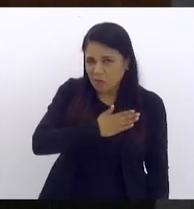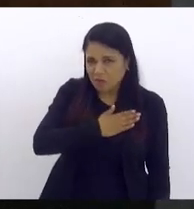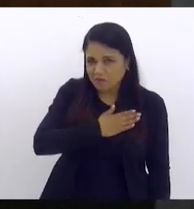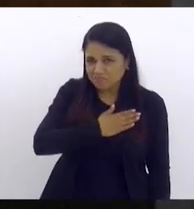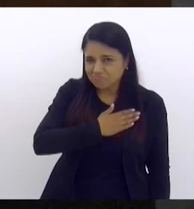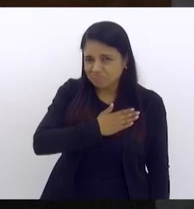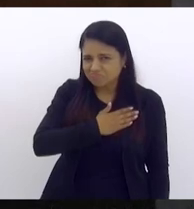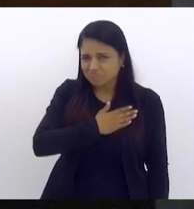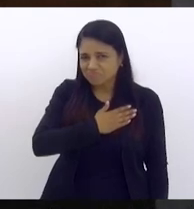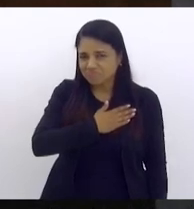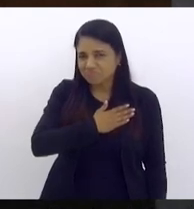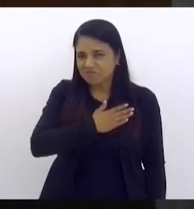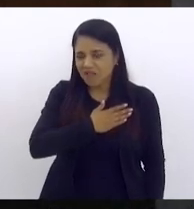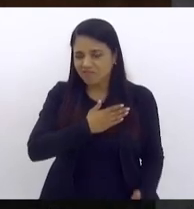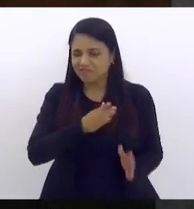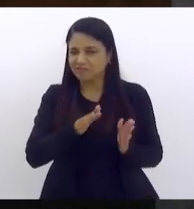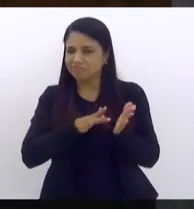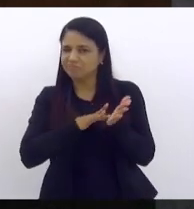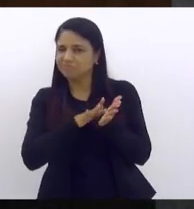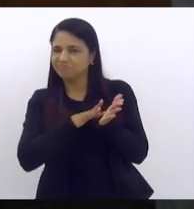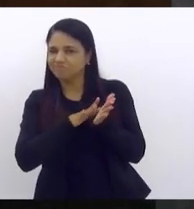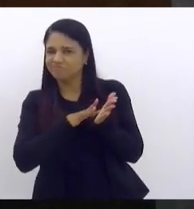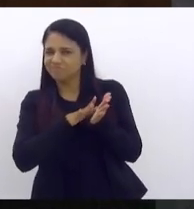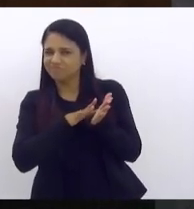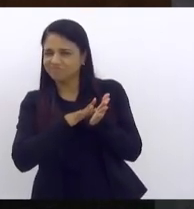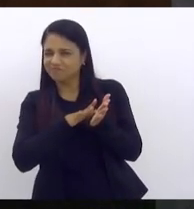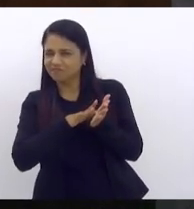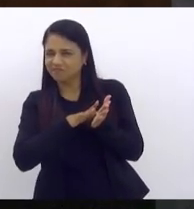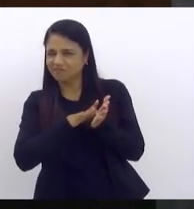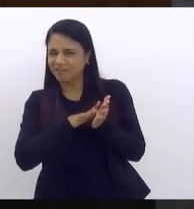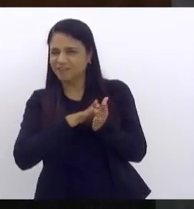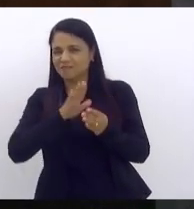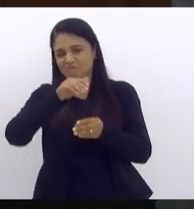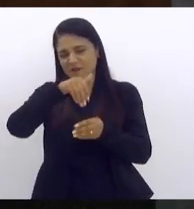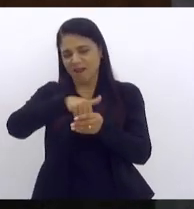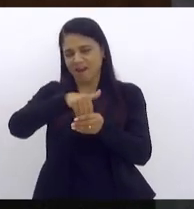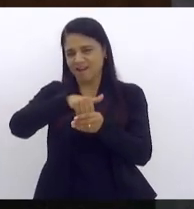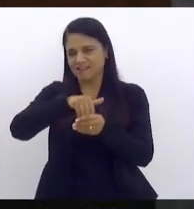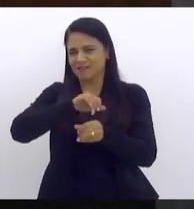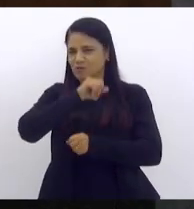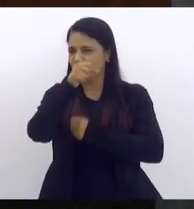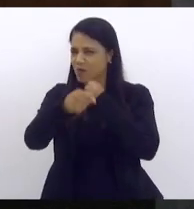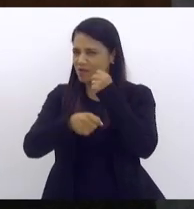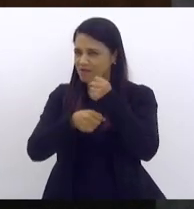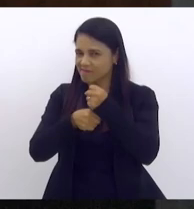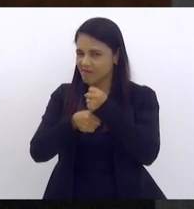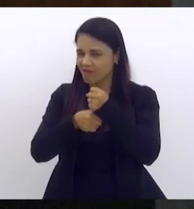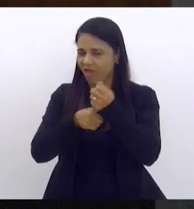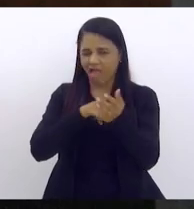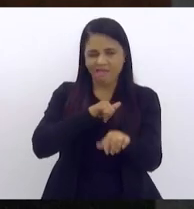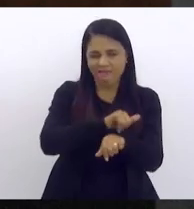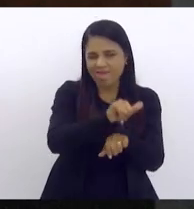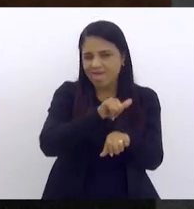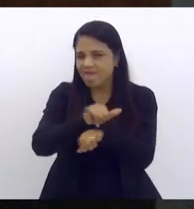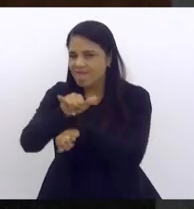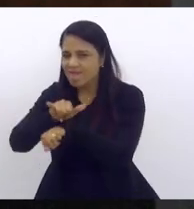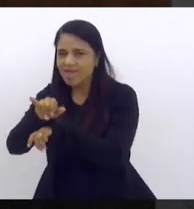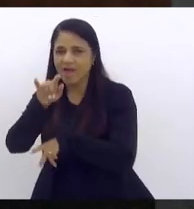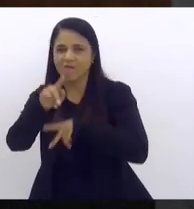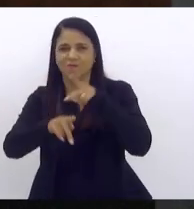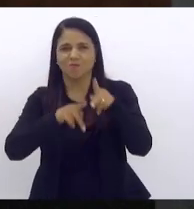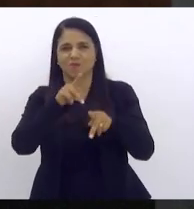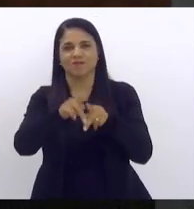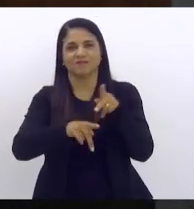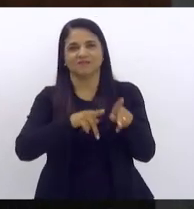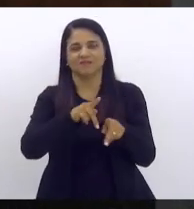se travestindo para as eleições do ano que vem, para poder enganar uma boa parte da população, que, sem dúvida